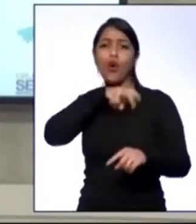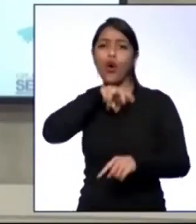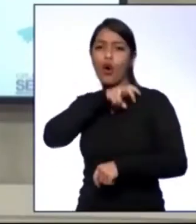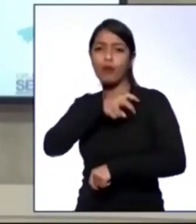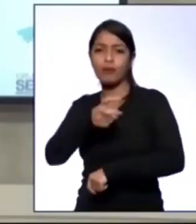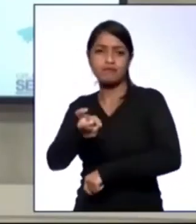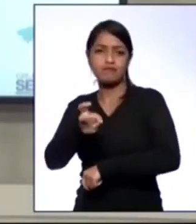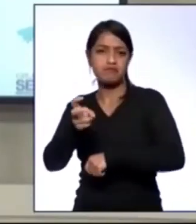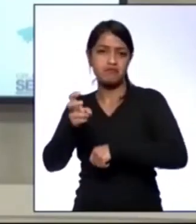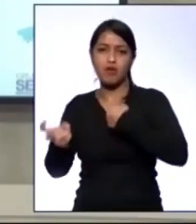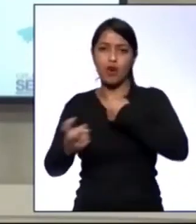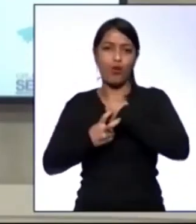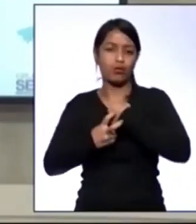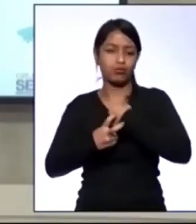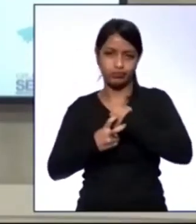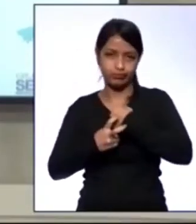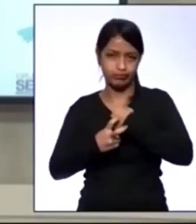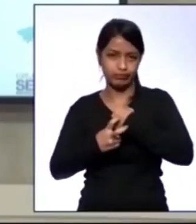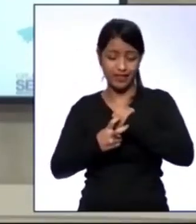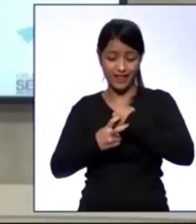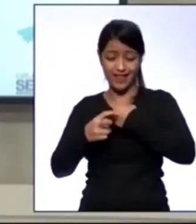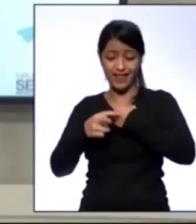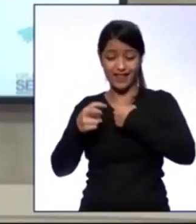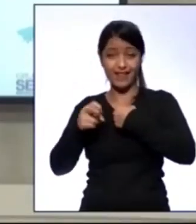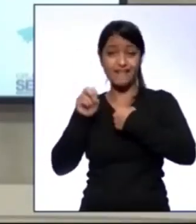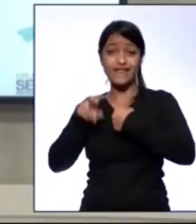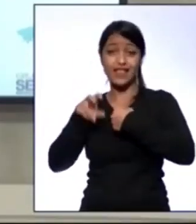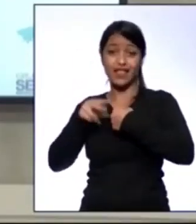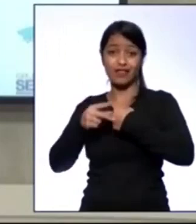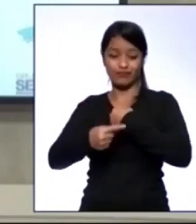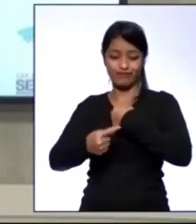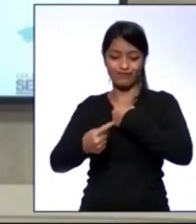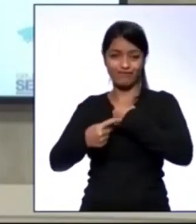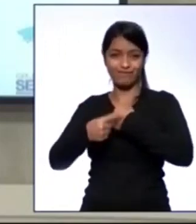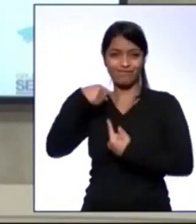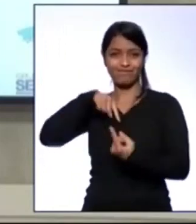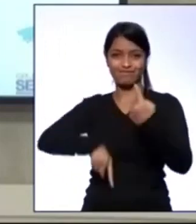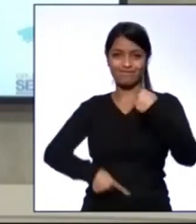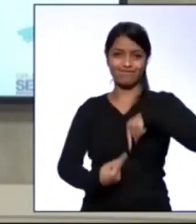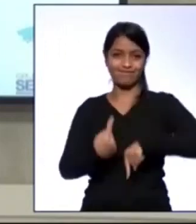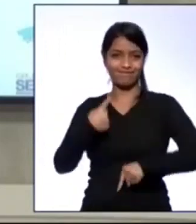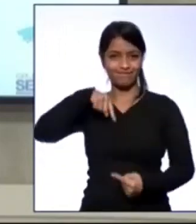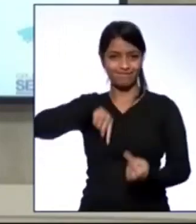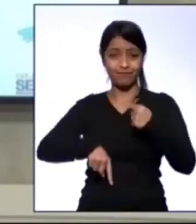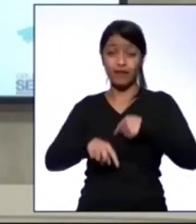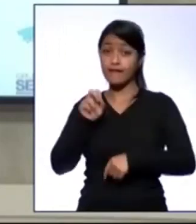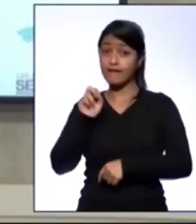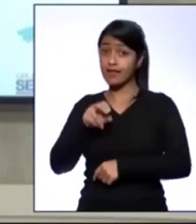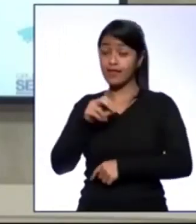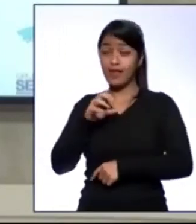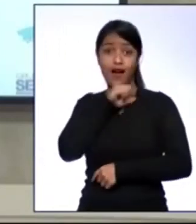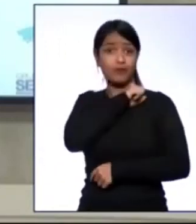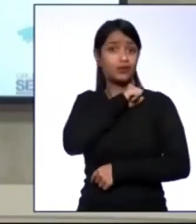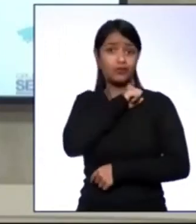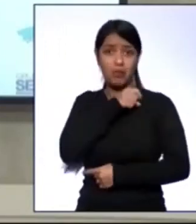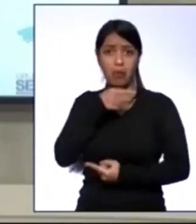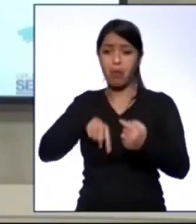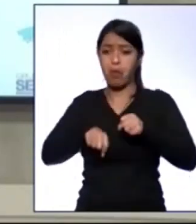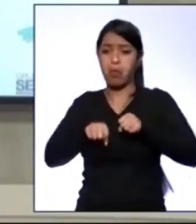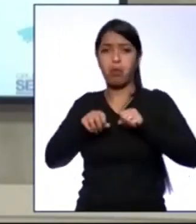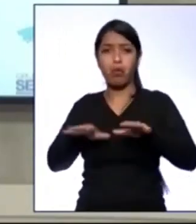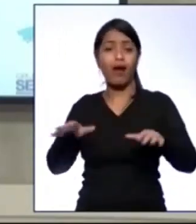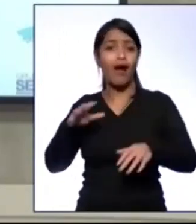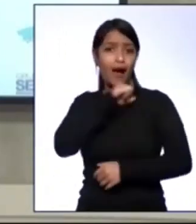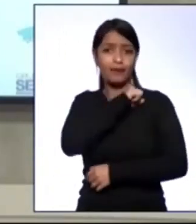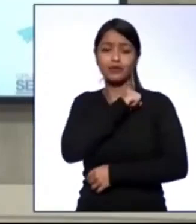A cobra transferiu para ele o veneno. A ação do veneno é muito rápida. Não dá tempo do sistema